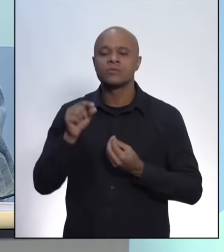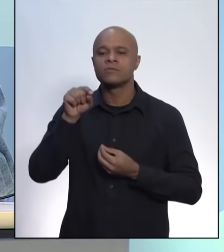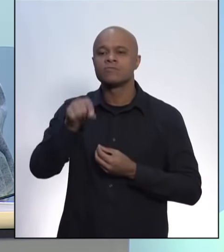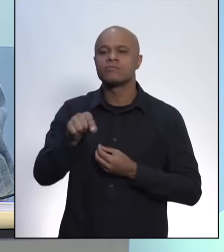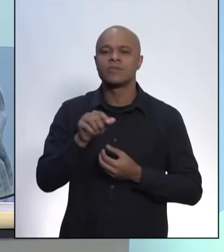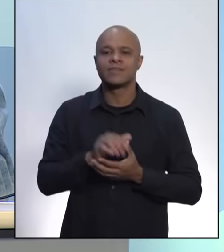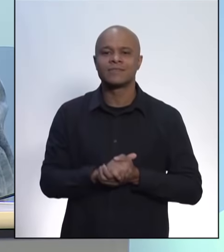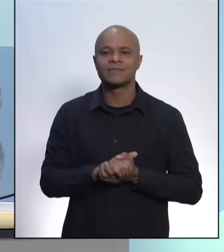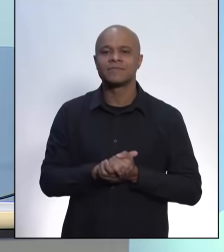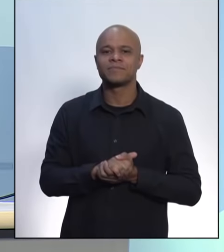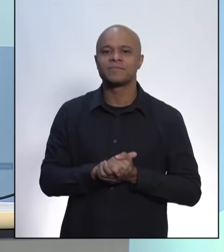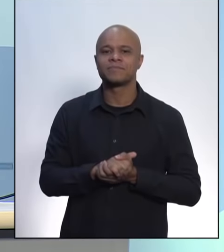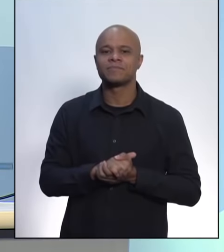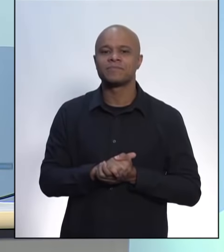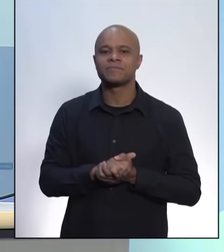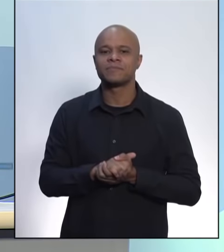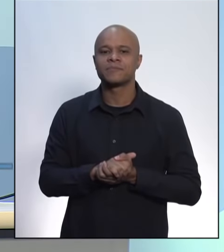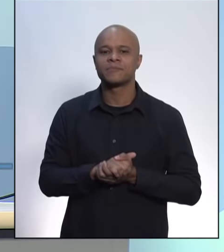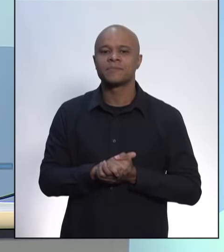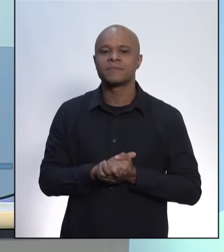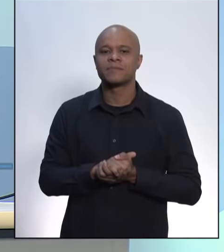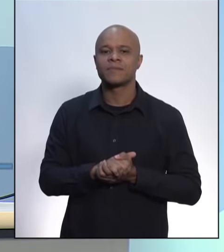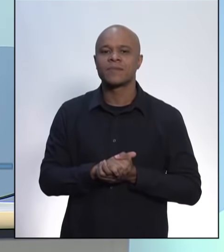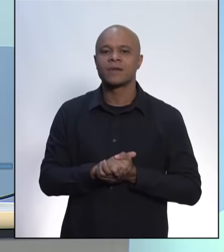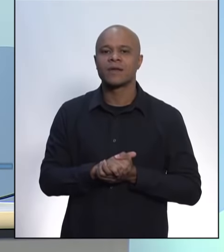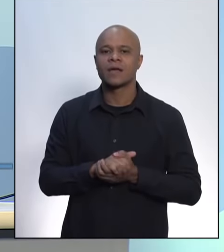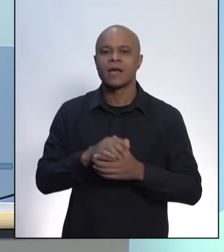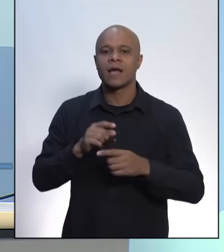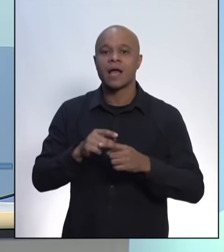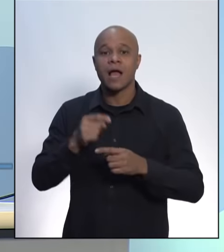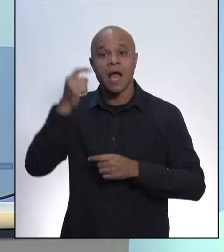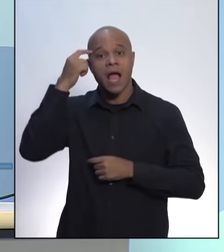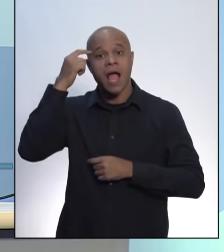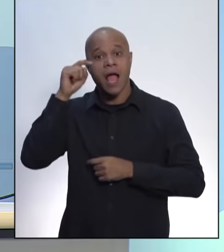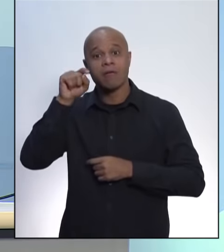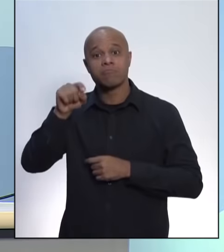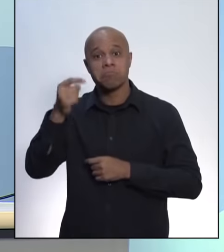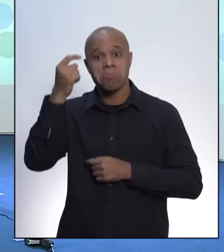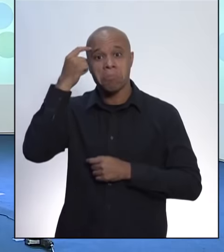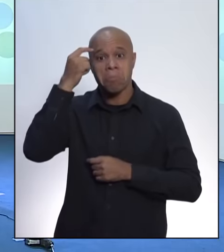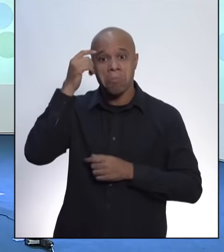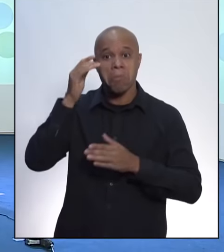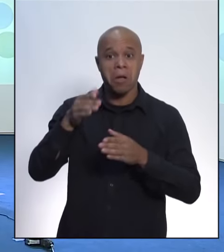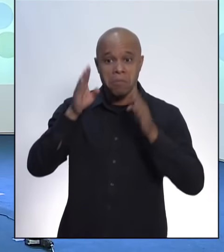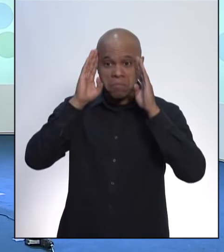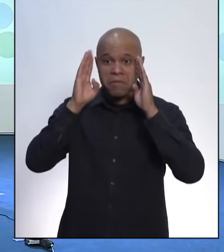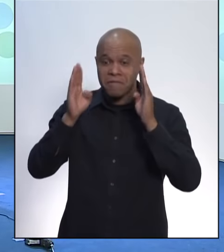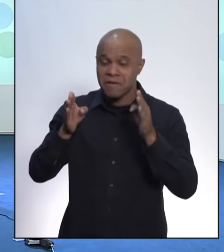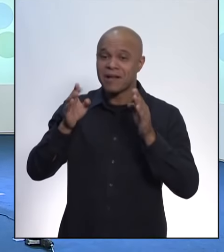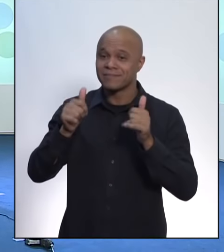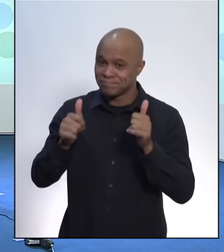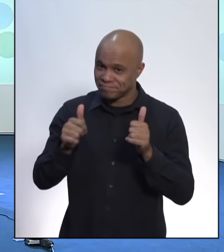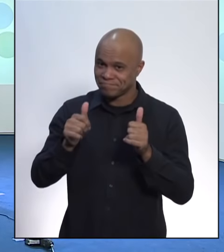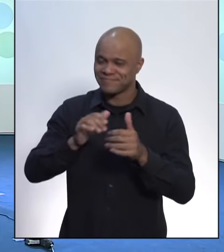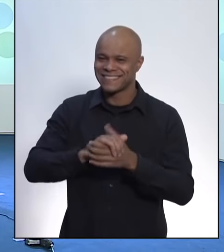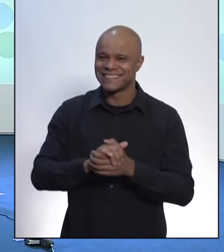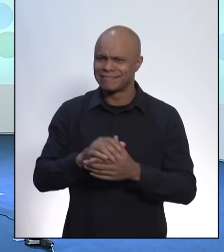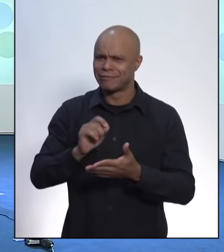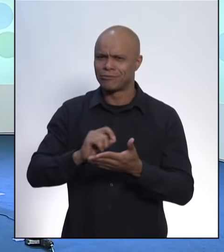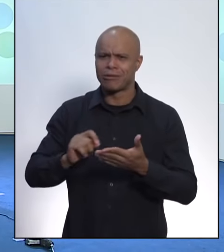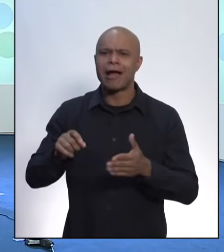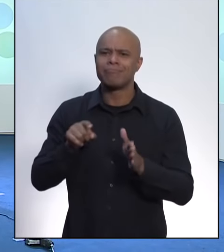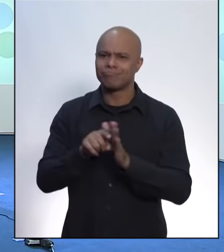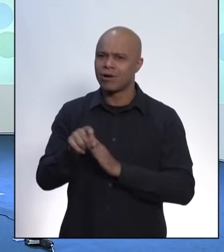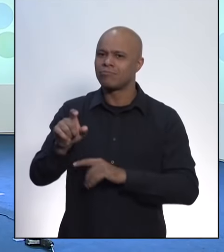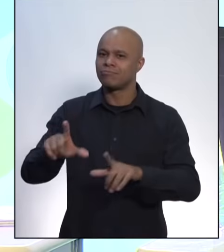dúvida por enquanto ainda não devem estar pensando ótimo ok então fica enfocado vocês a notaram uma pergunta que